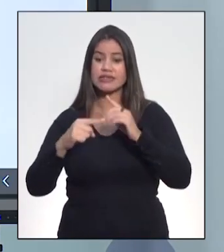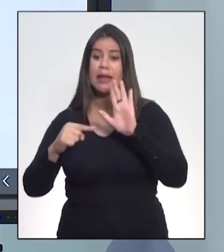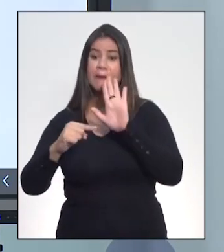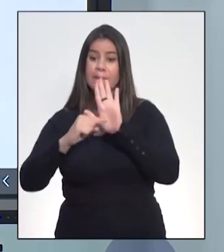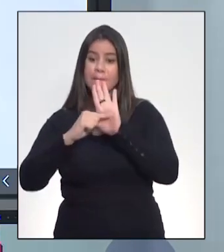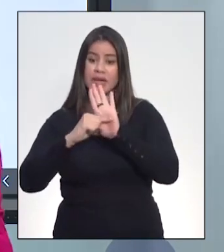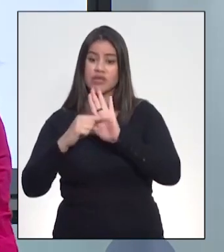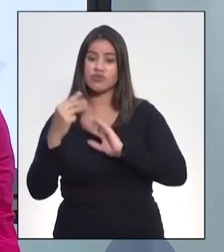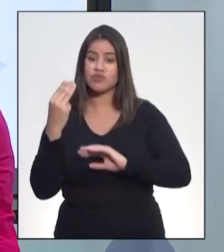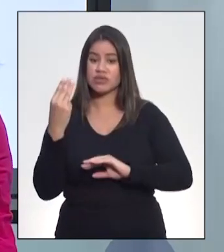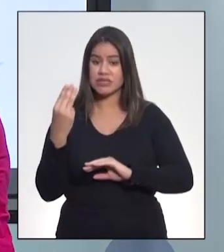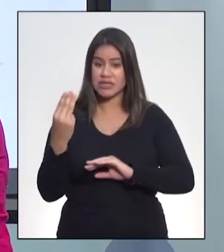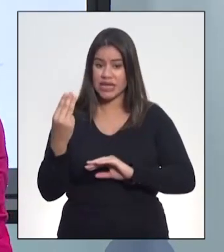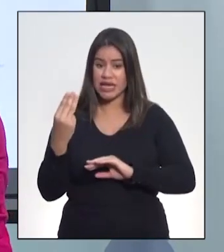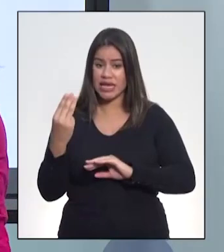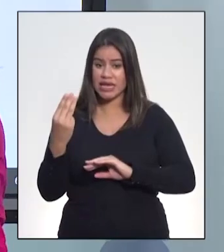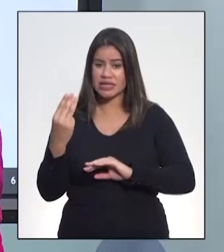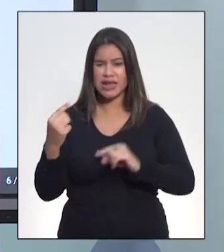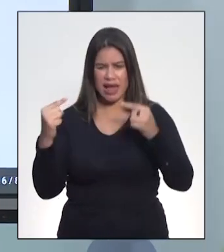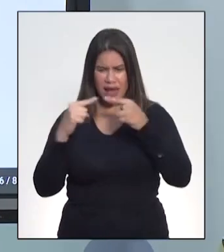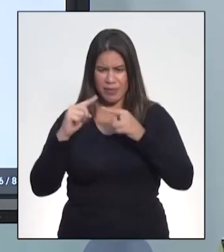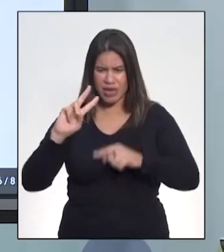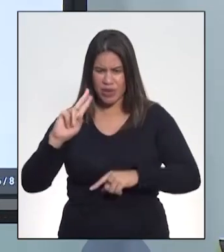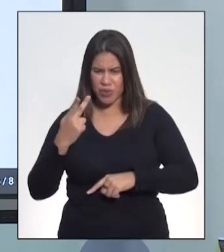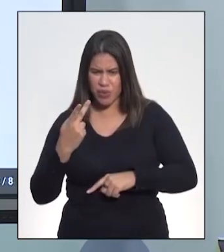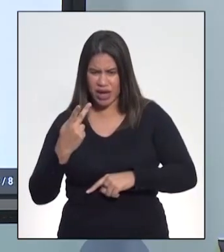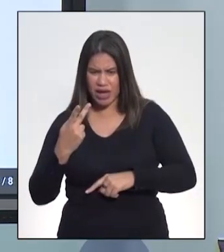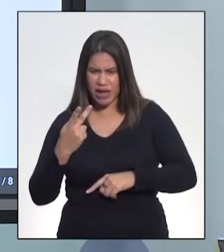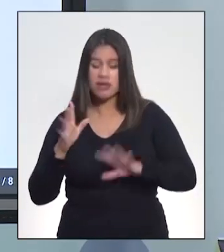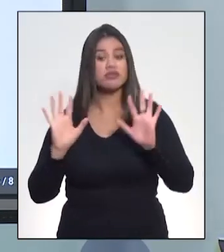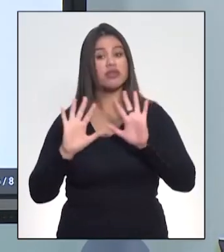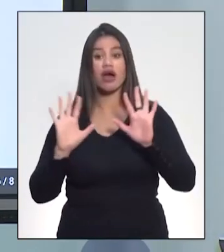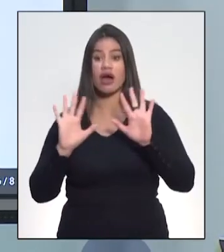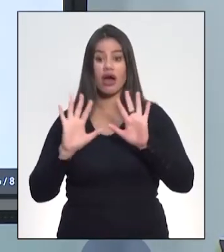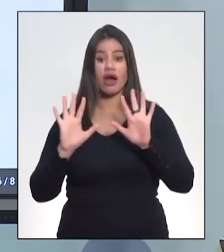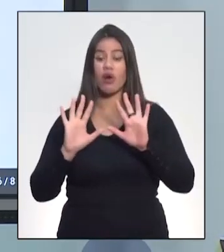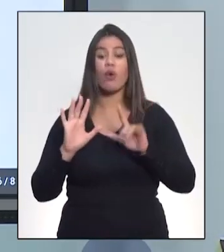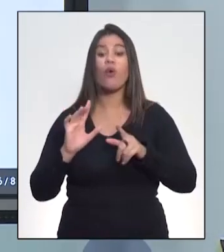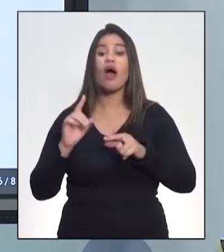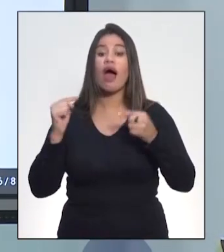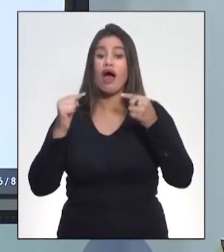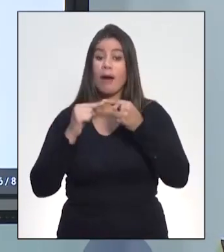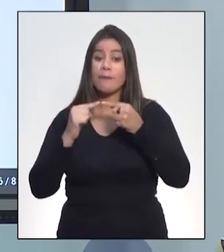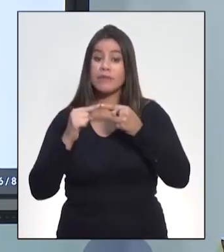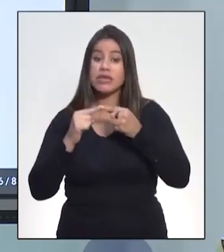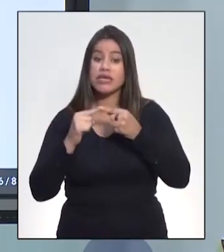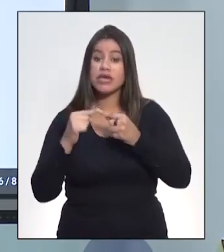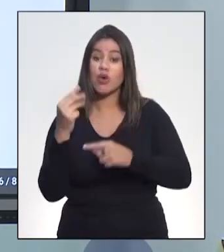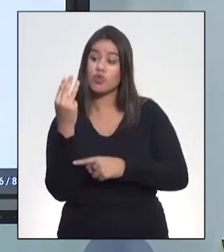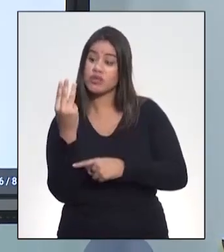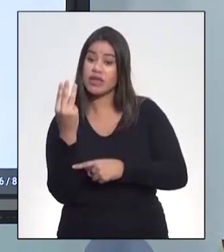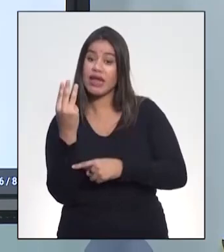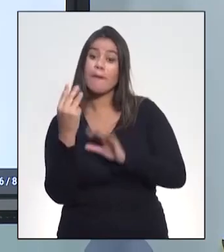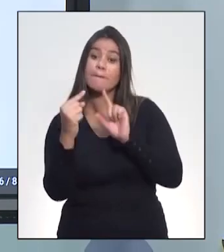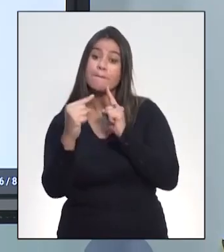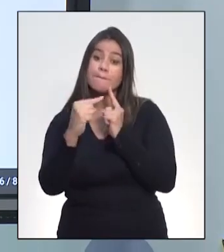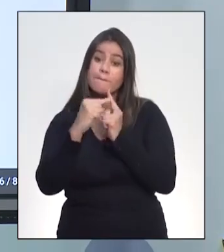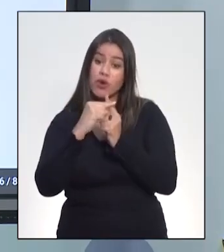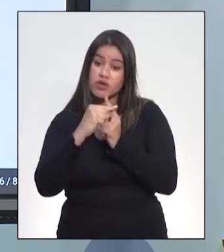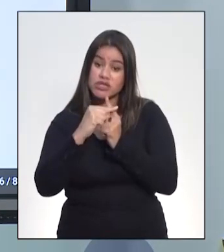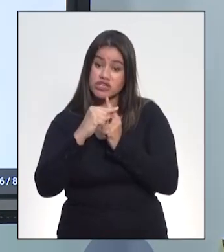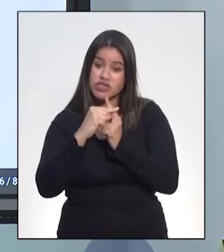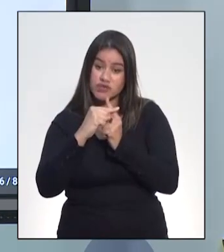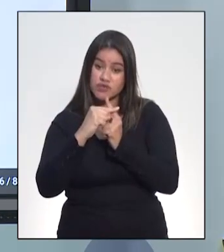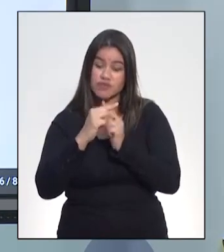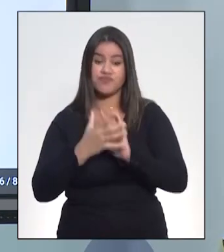é o menos 3, o H aqui é o número 3, positivo. Então, sempre tem que trocar o sinal, tudo bem? Para que serve esse